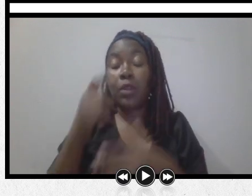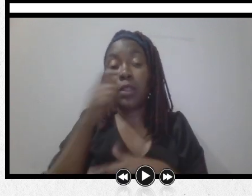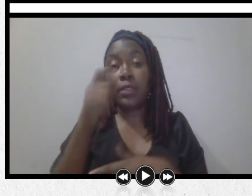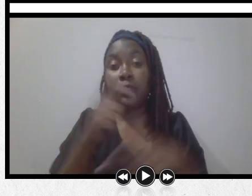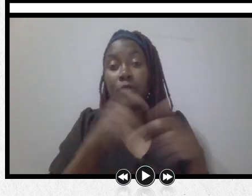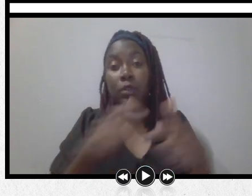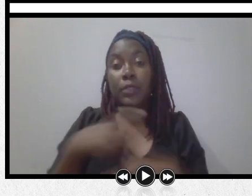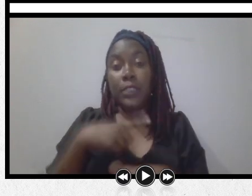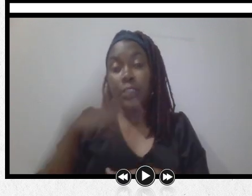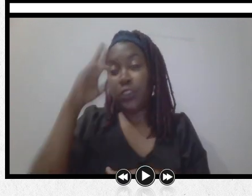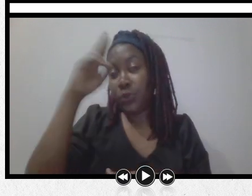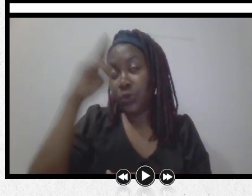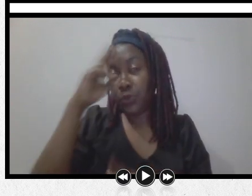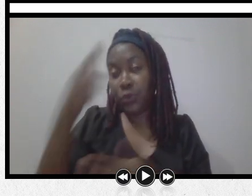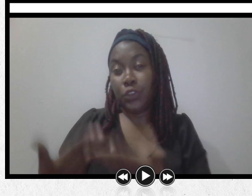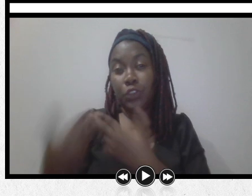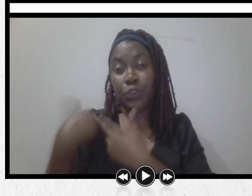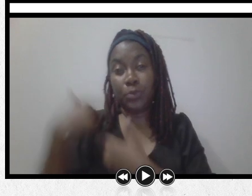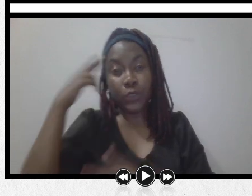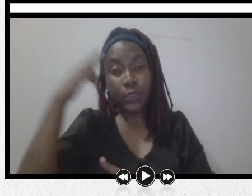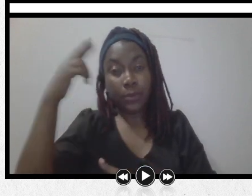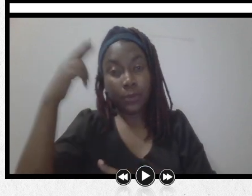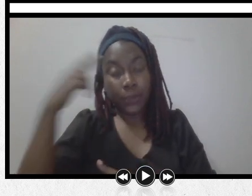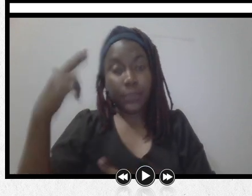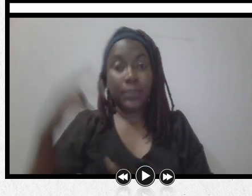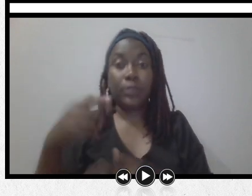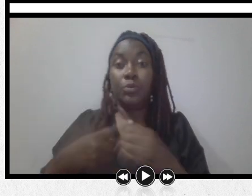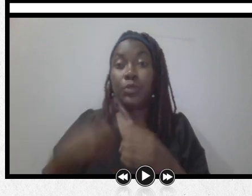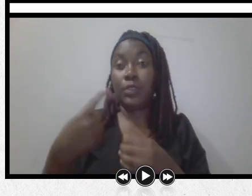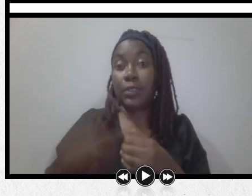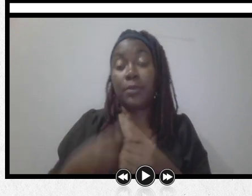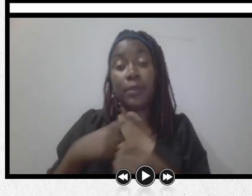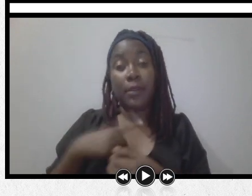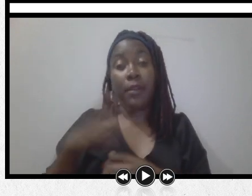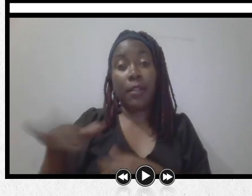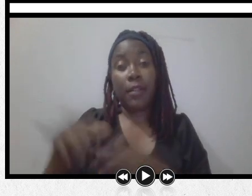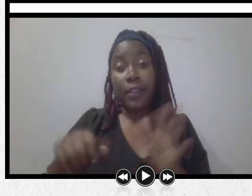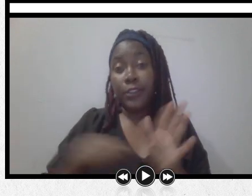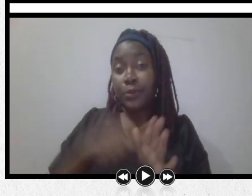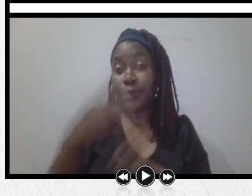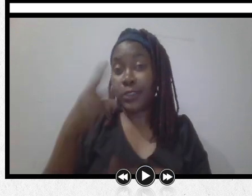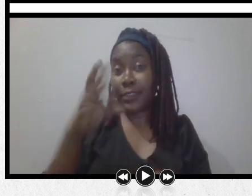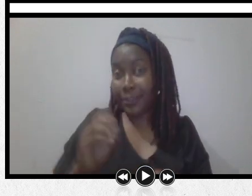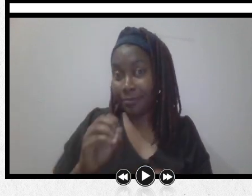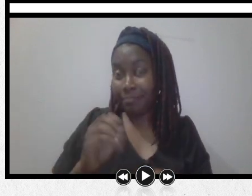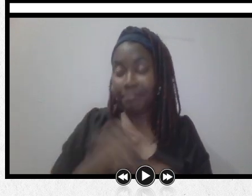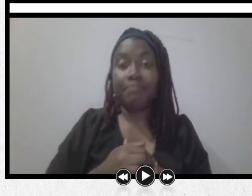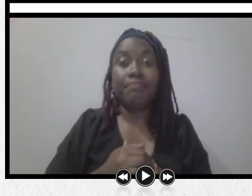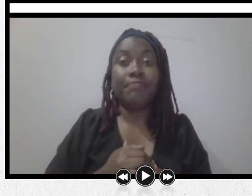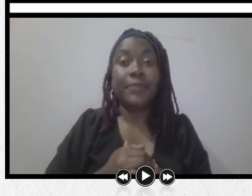a titularidade e responsabilidade do município. Isso está lá no artigo 30, no inciso 4 da